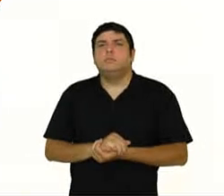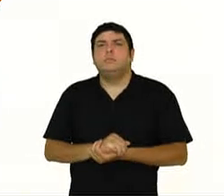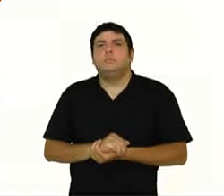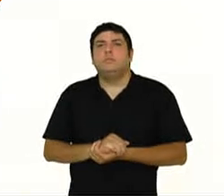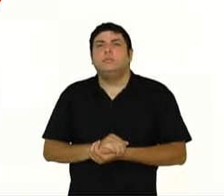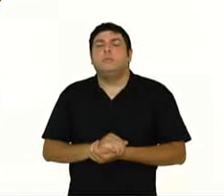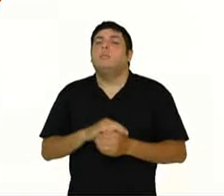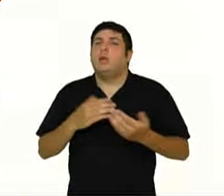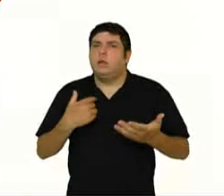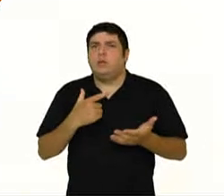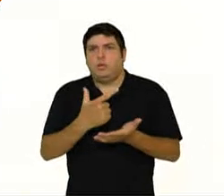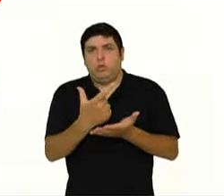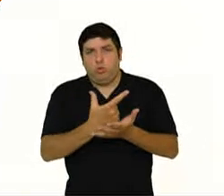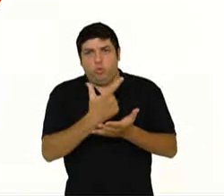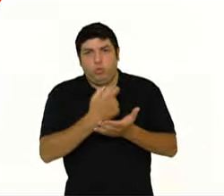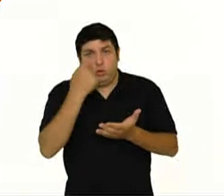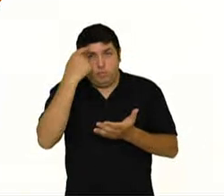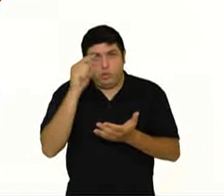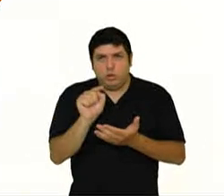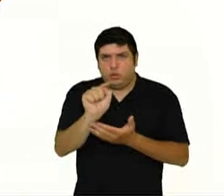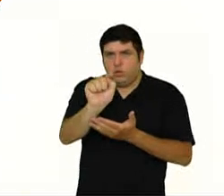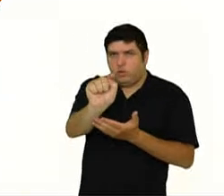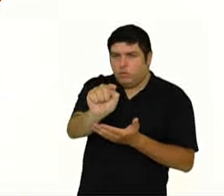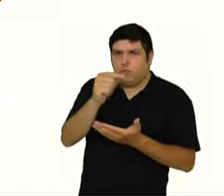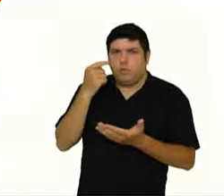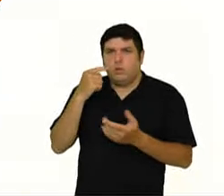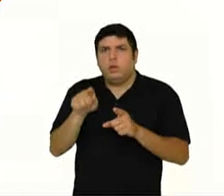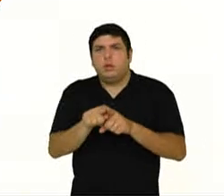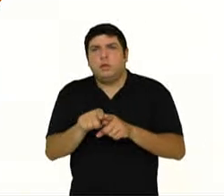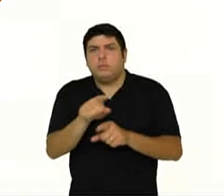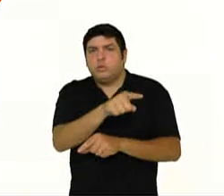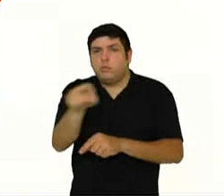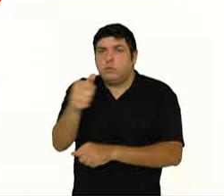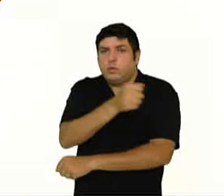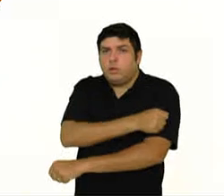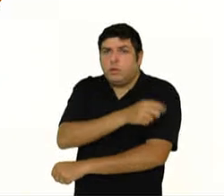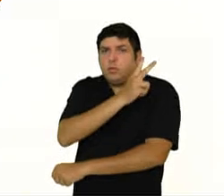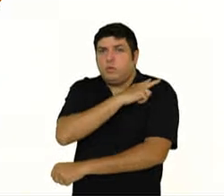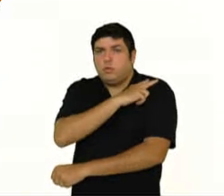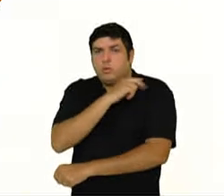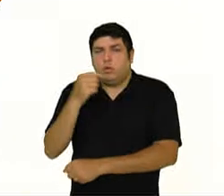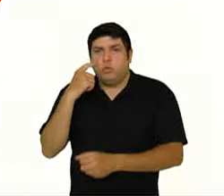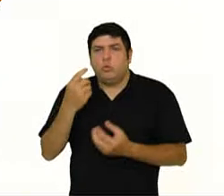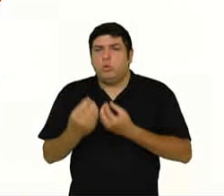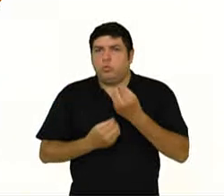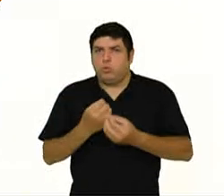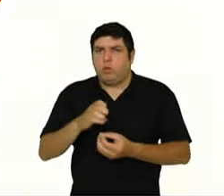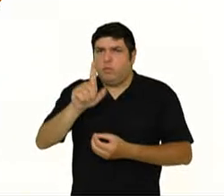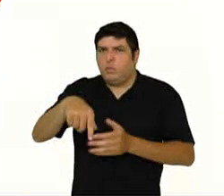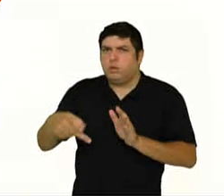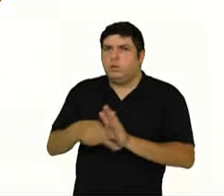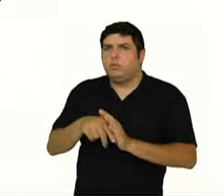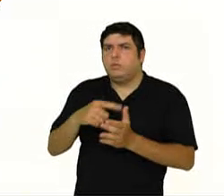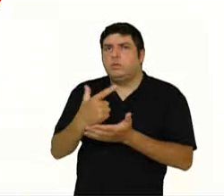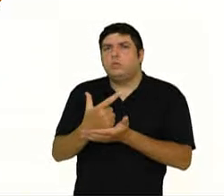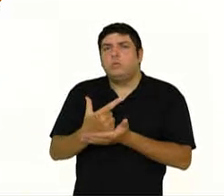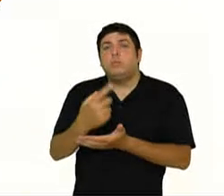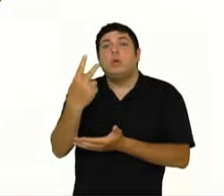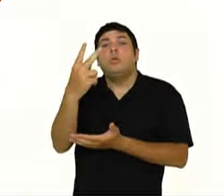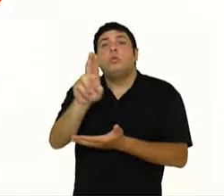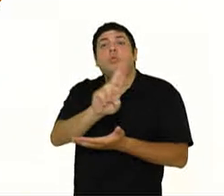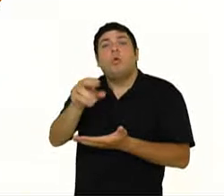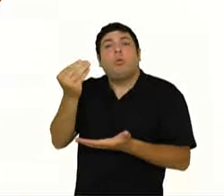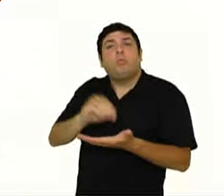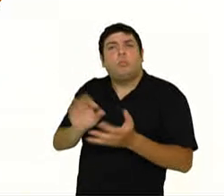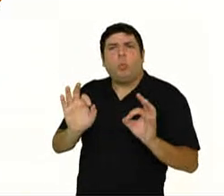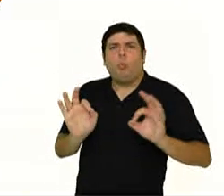Apesar de ter sido feito pensando em vocês, alunos da segunda série, ele é assim, específico, não tem teu nome. Ele é